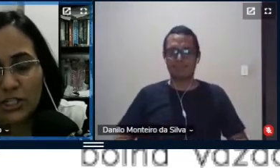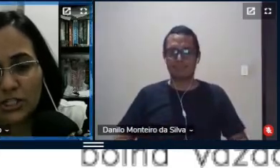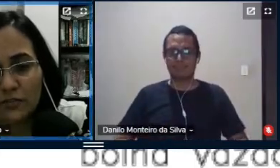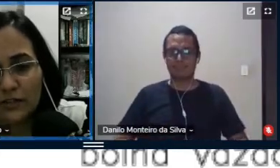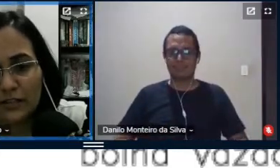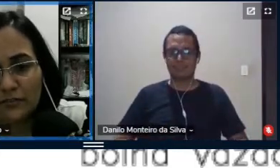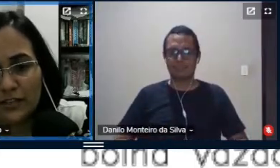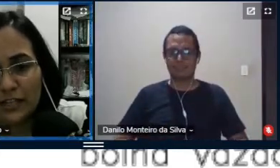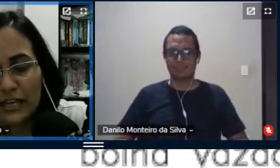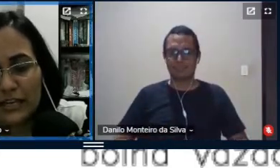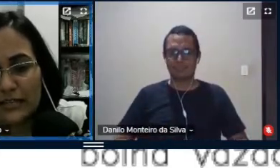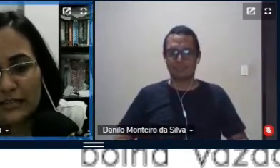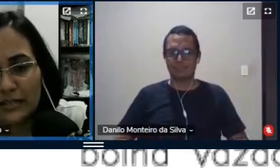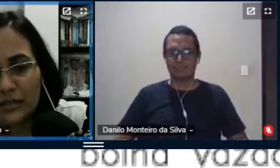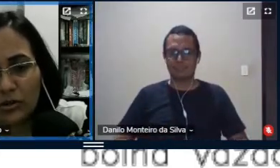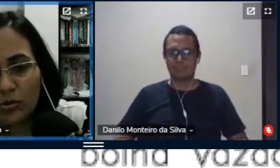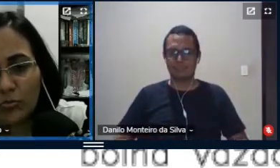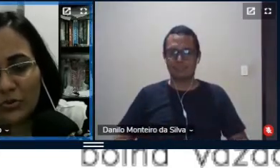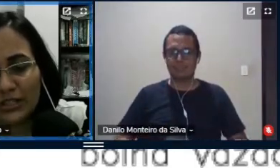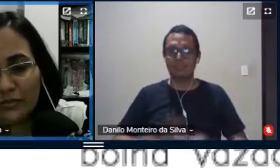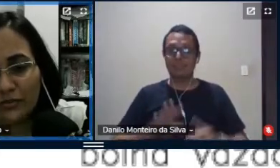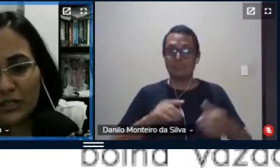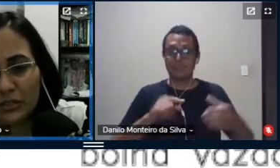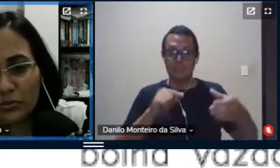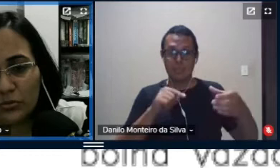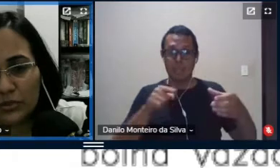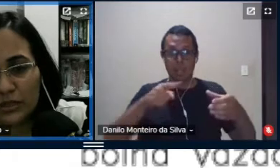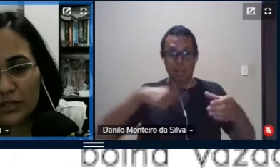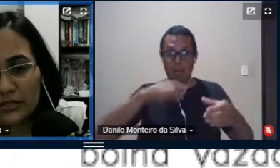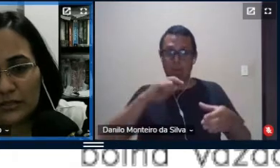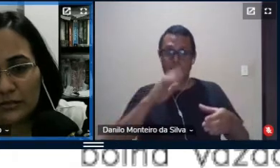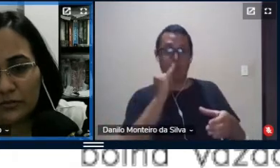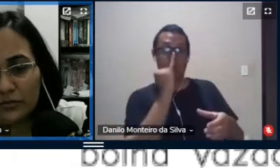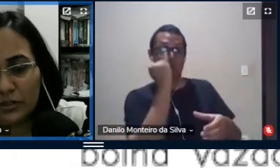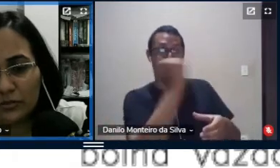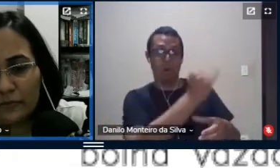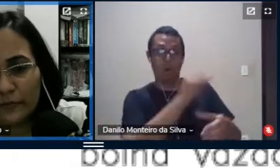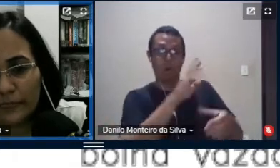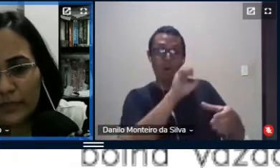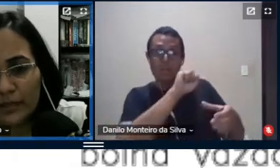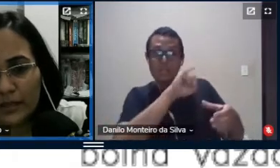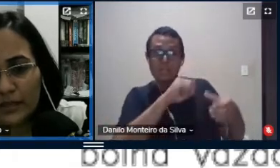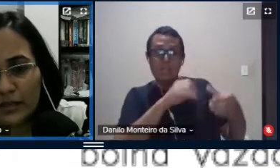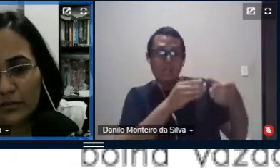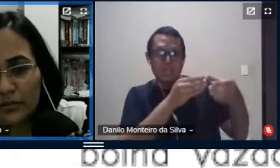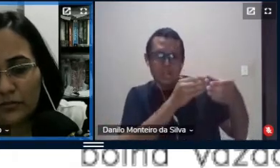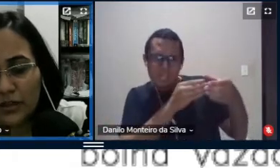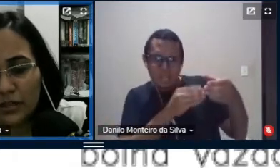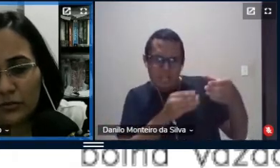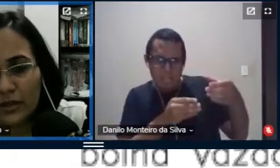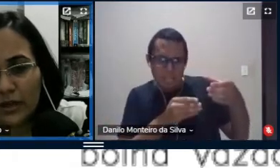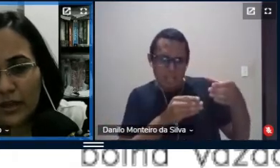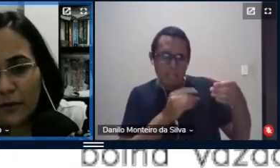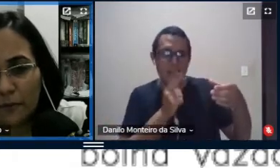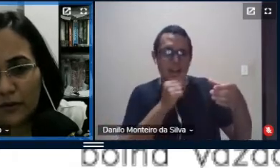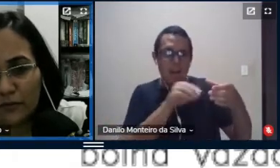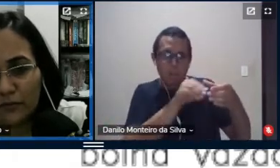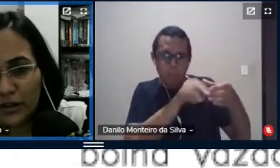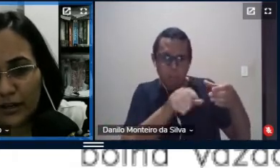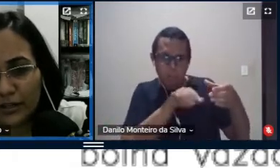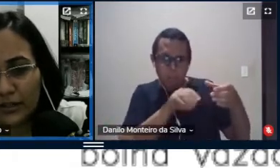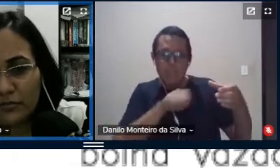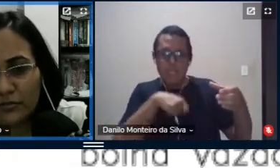Então, a gente vai definir isso aqui, ó, como defeito. Esse é o defeito. O que é o defeito? É